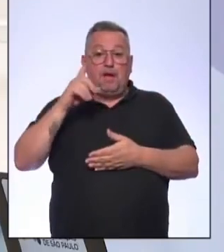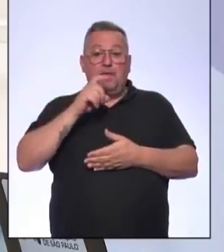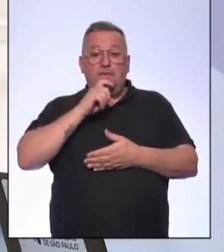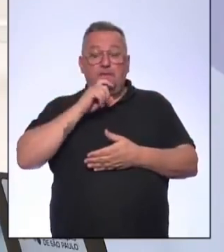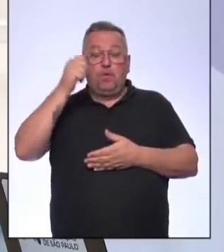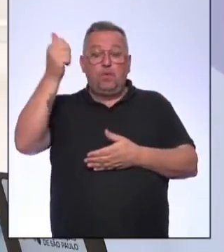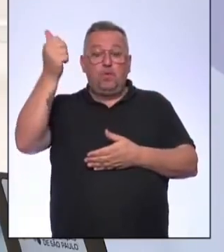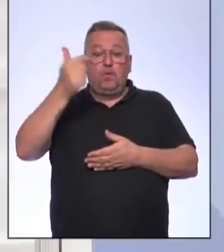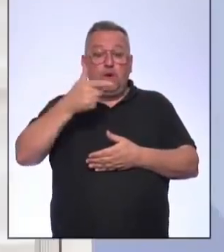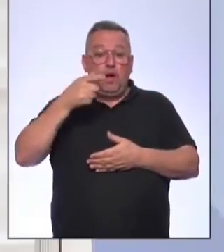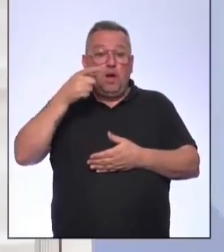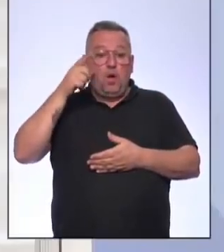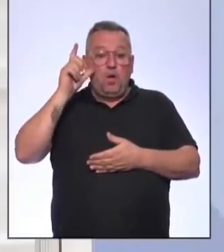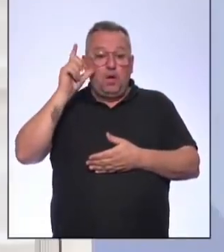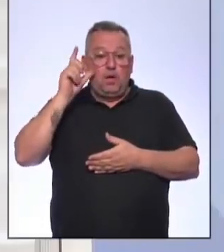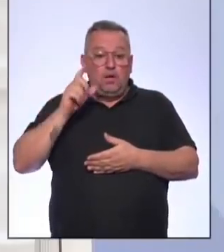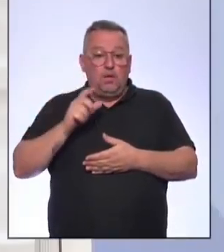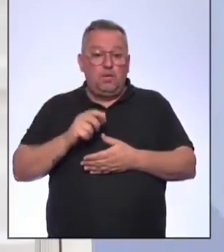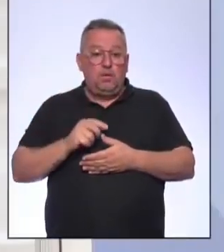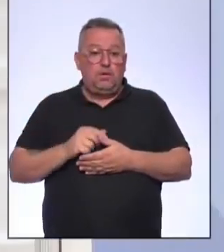ontem. Today is